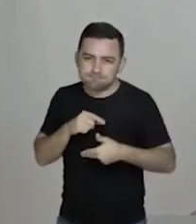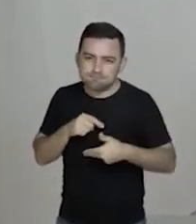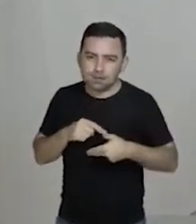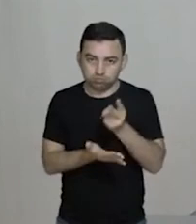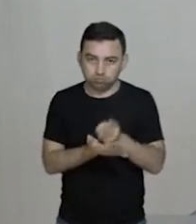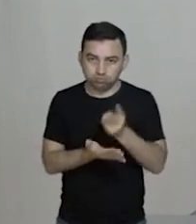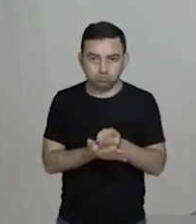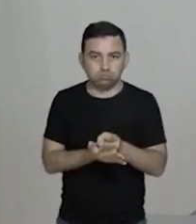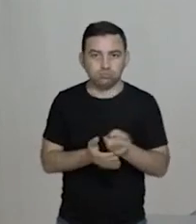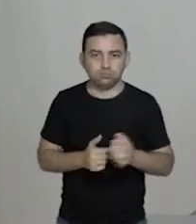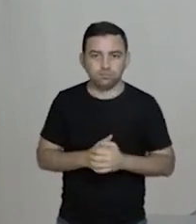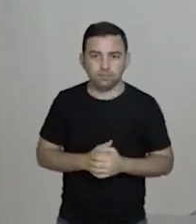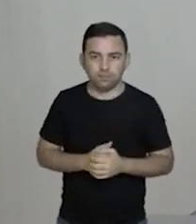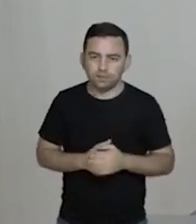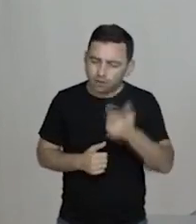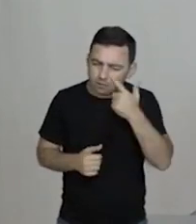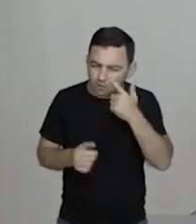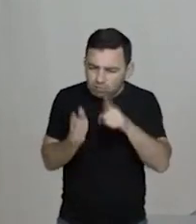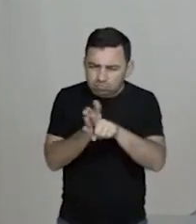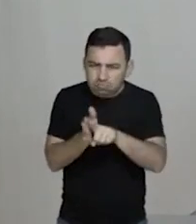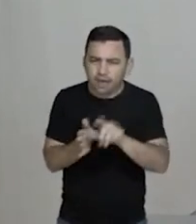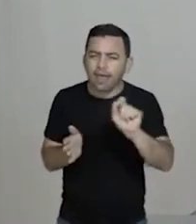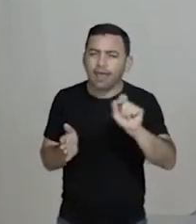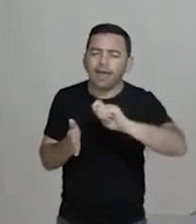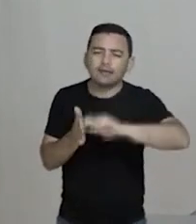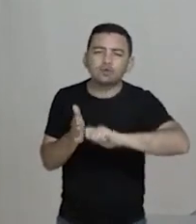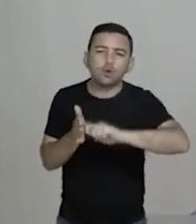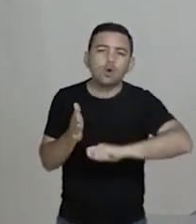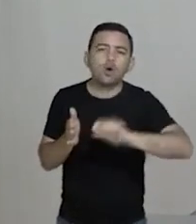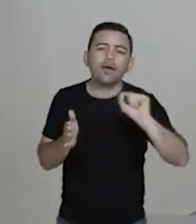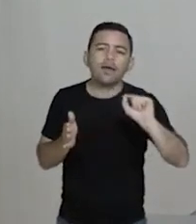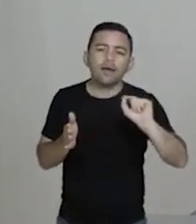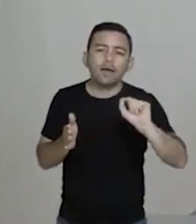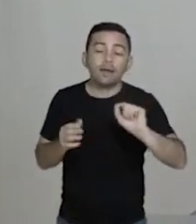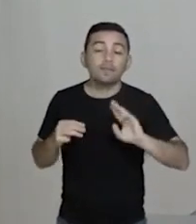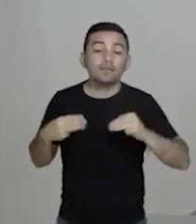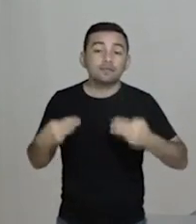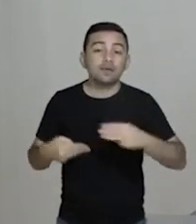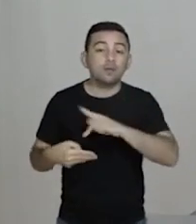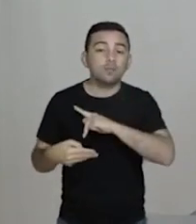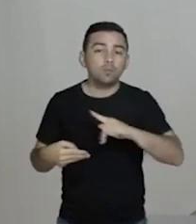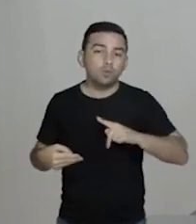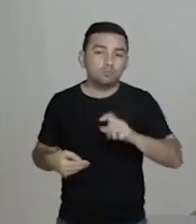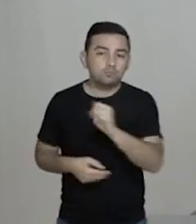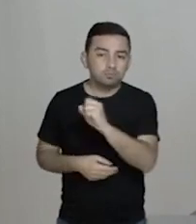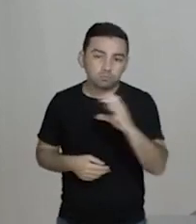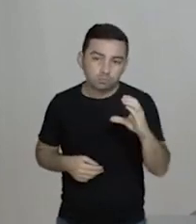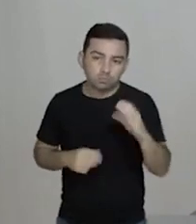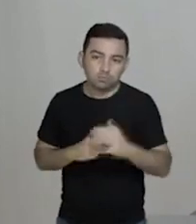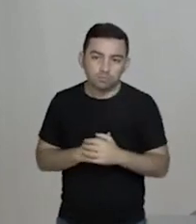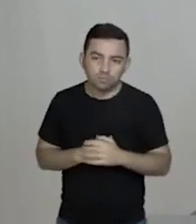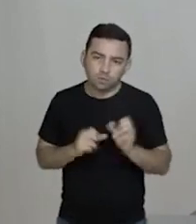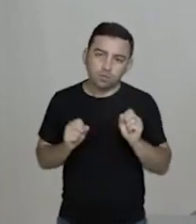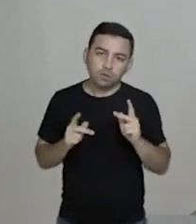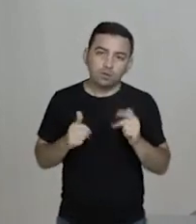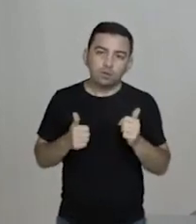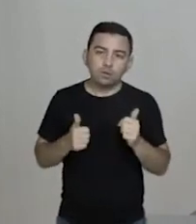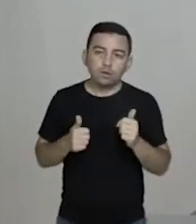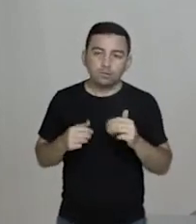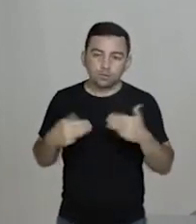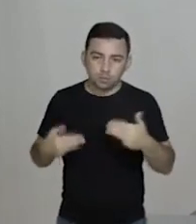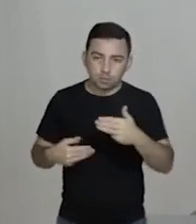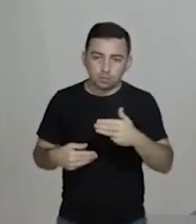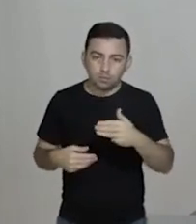de Santa Catarina aí eu comecei a olhar Quem assinou esse documento aqui Ministério Público de Santa Catarina tudo bem Ministério Público Federal